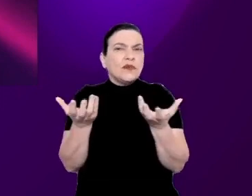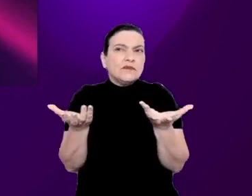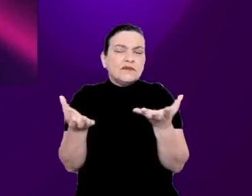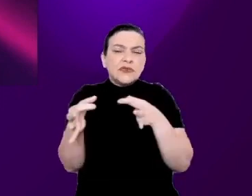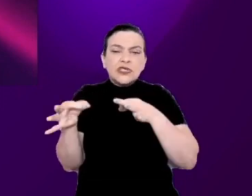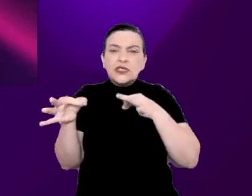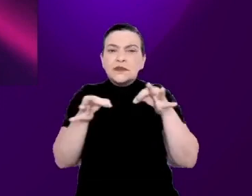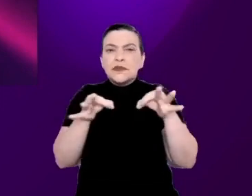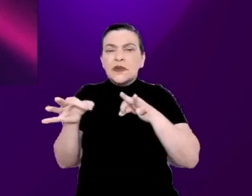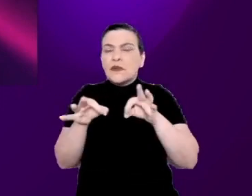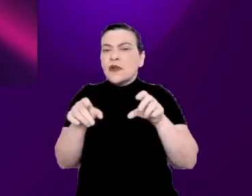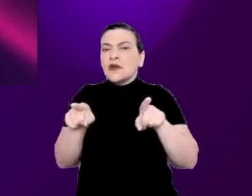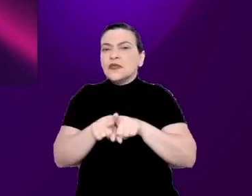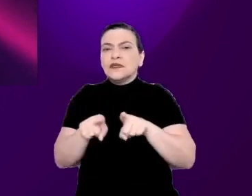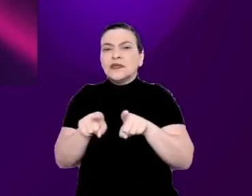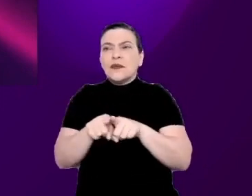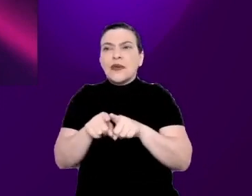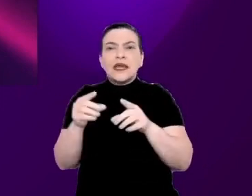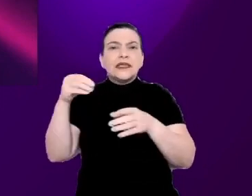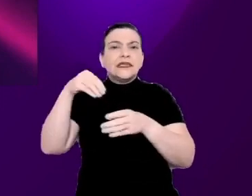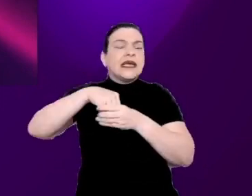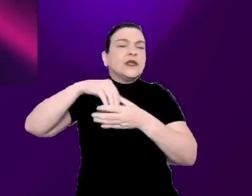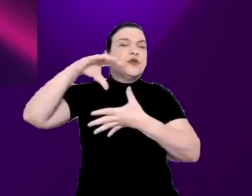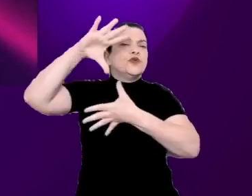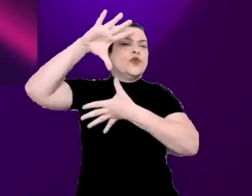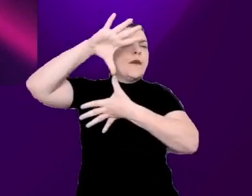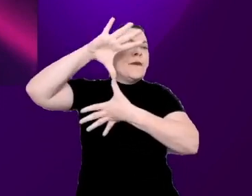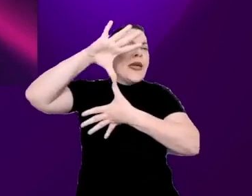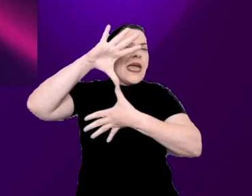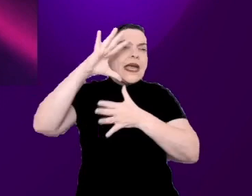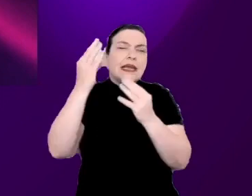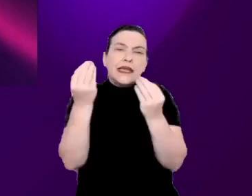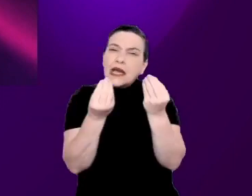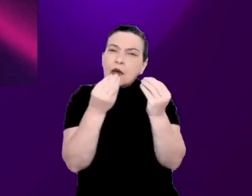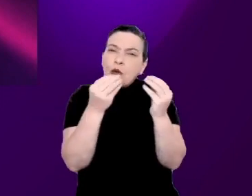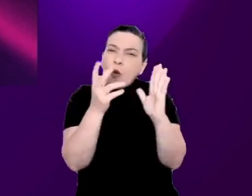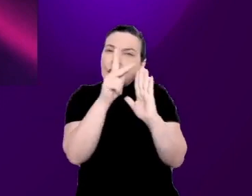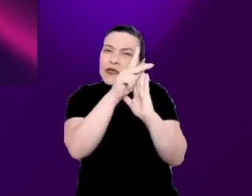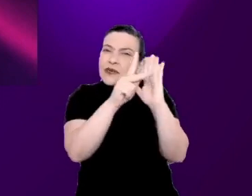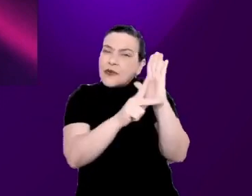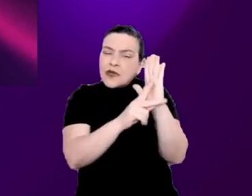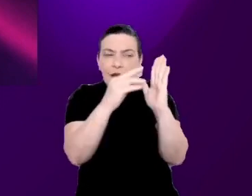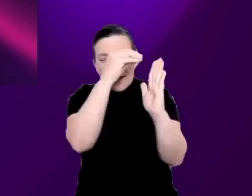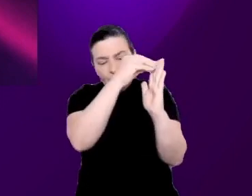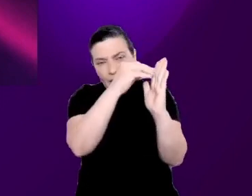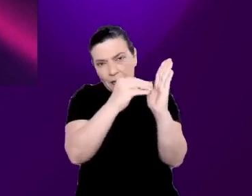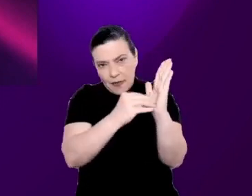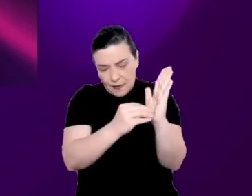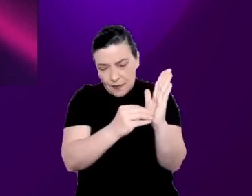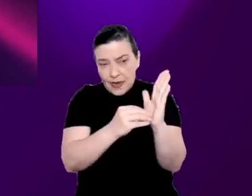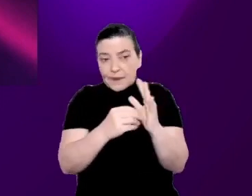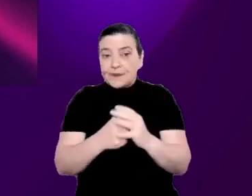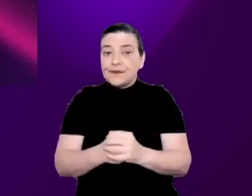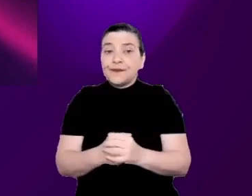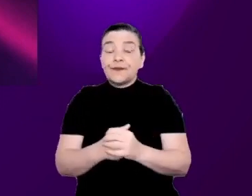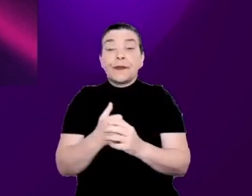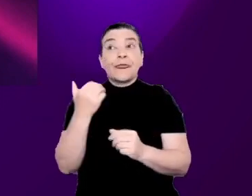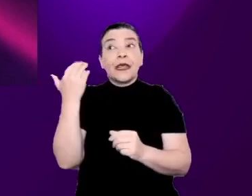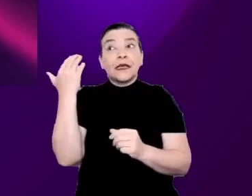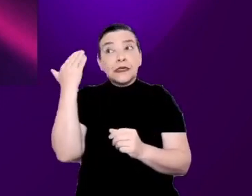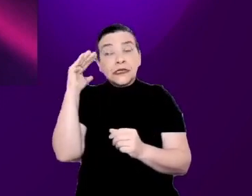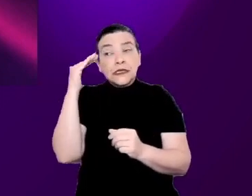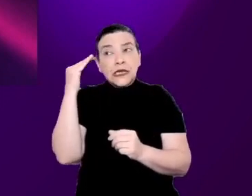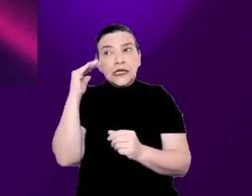como a gente faz isso no Américas, como a gente desenhou essa participação dentro do Américas? A gente entendeu que